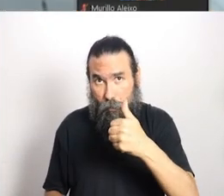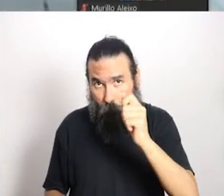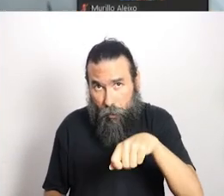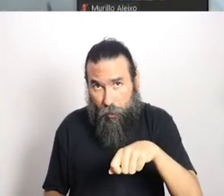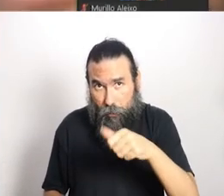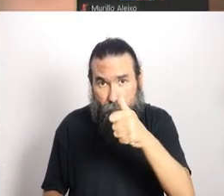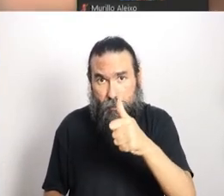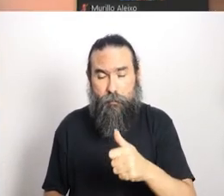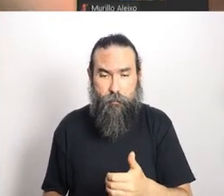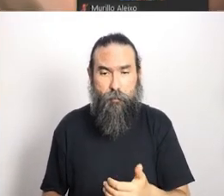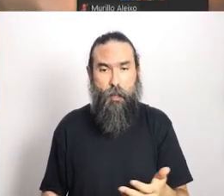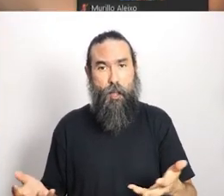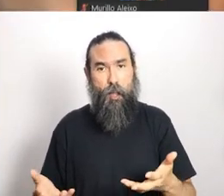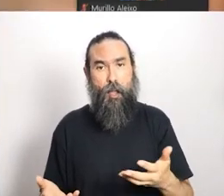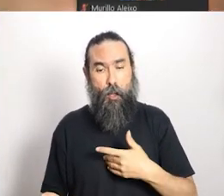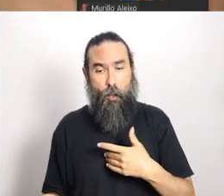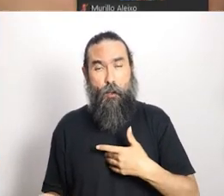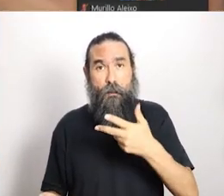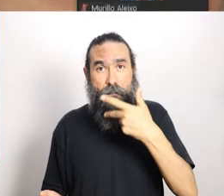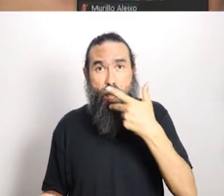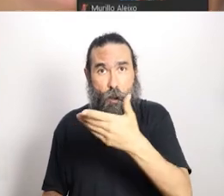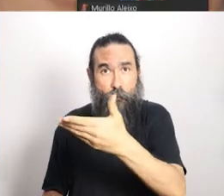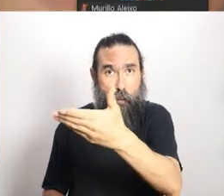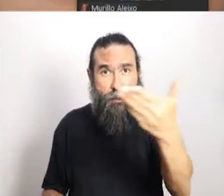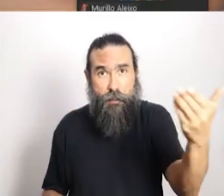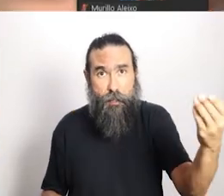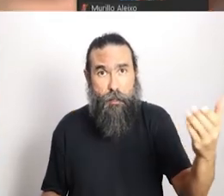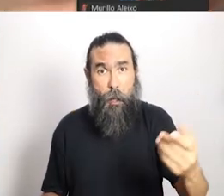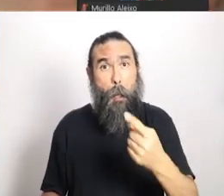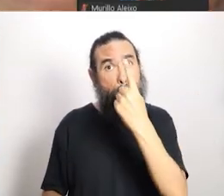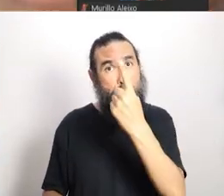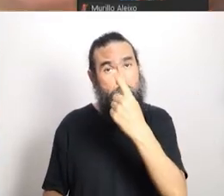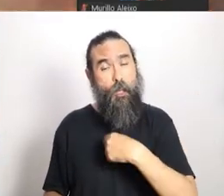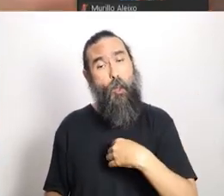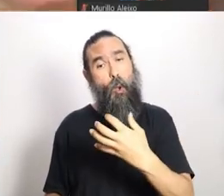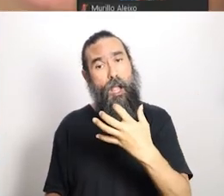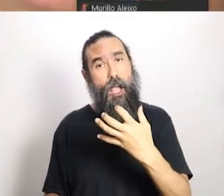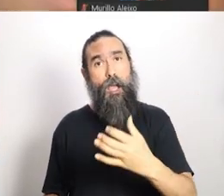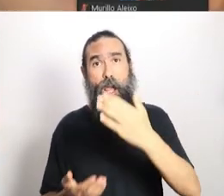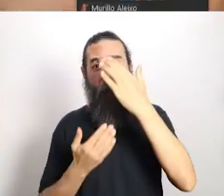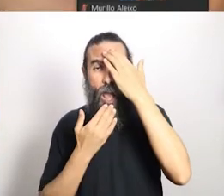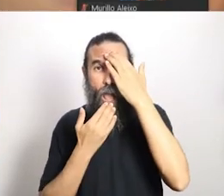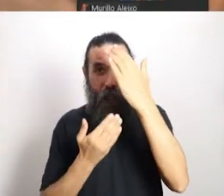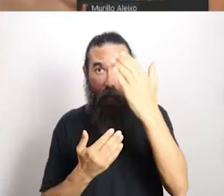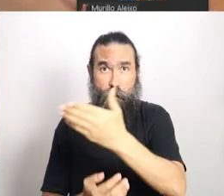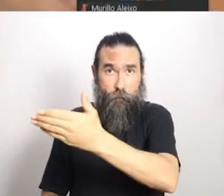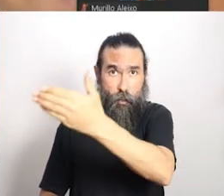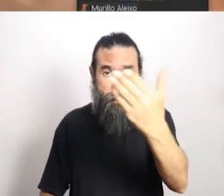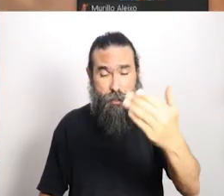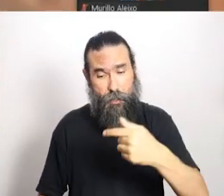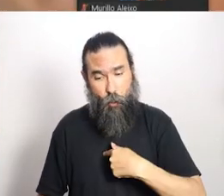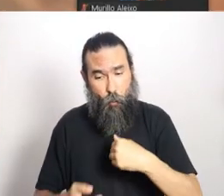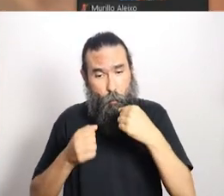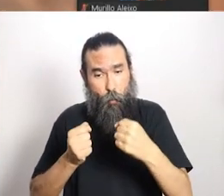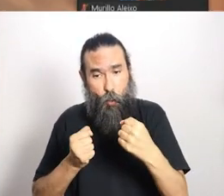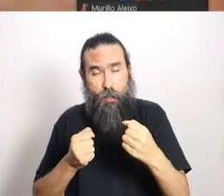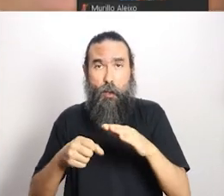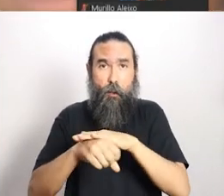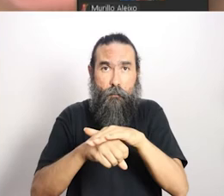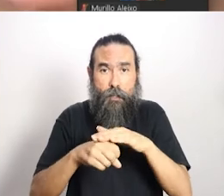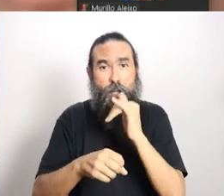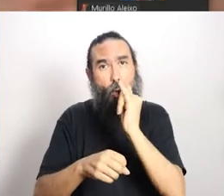pouquinho do nosso sistema de som para poder falar com vocês. Primeiramente, agradecer a oportunidade de poder falar um